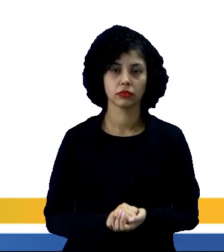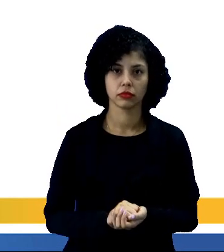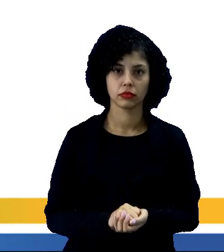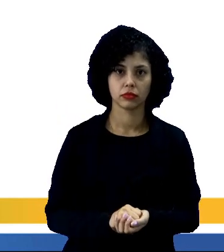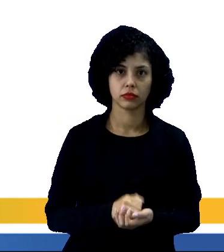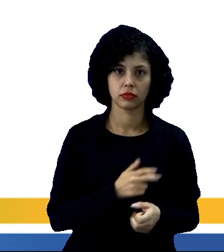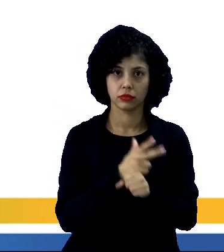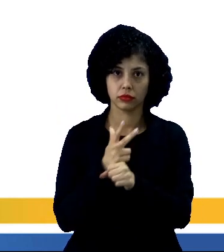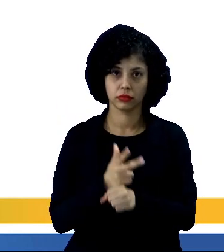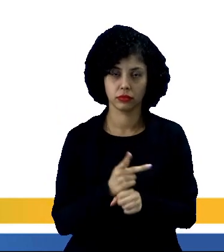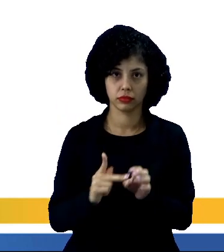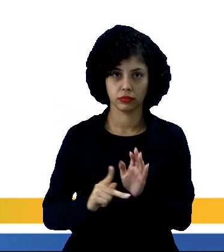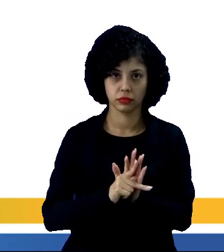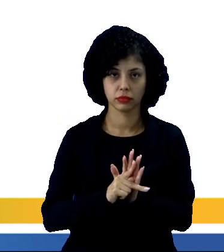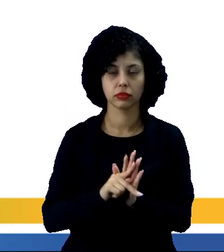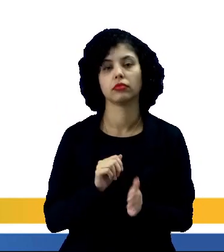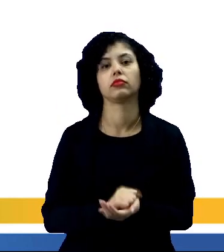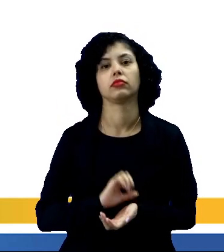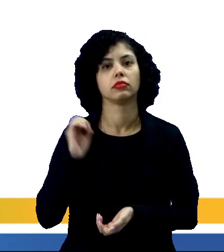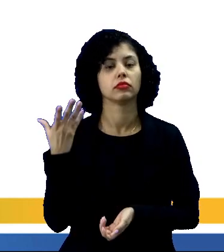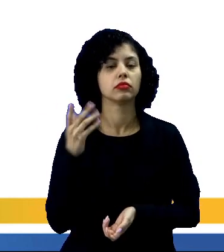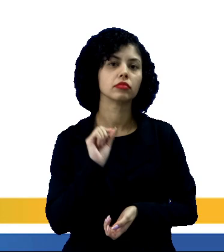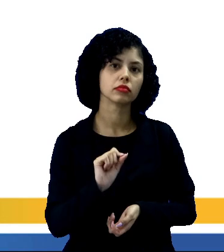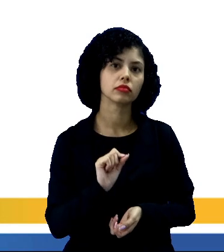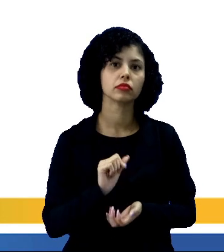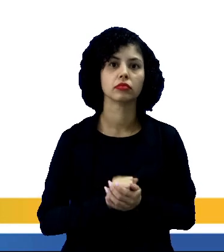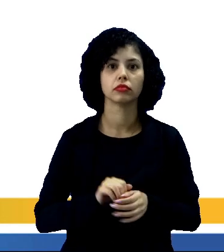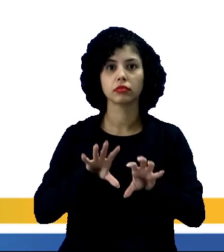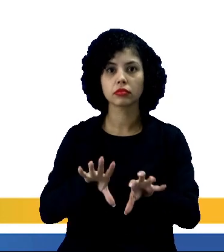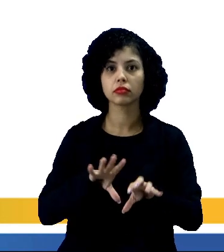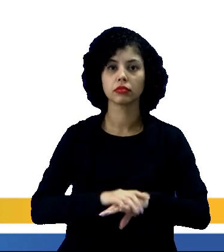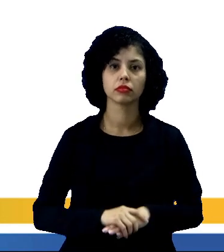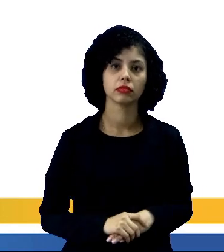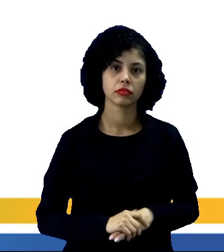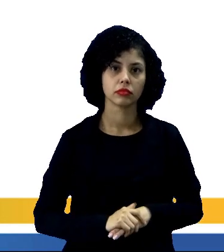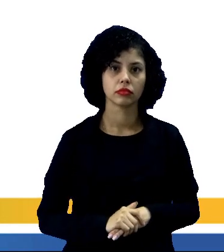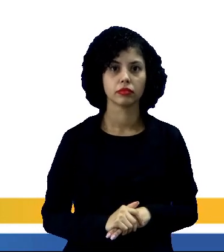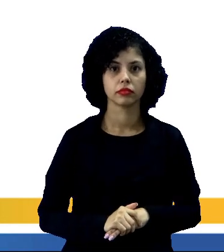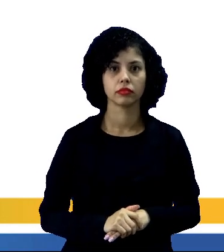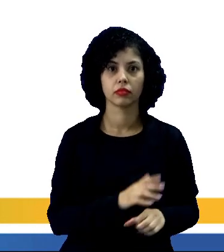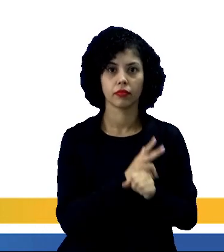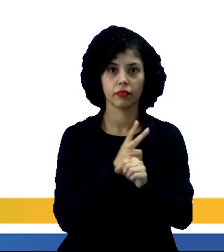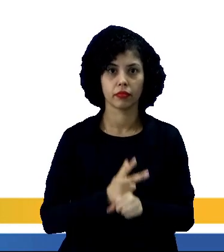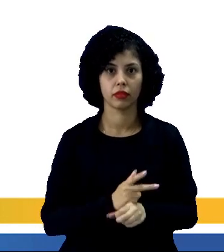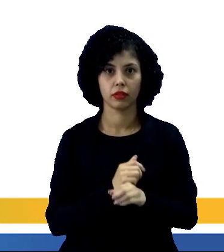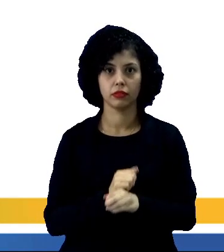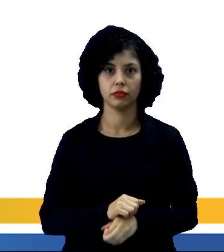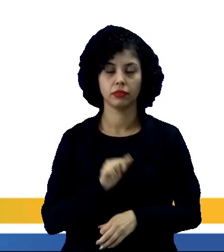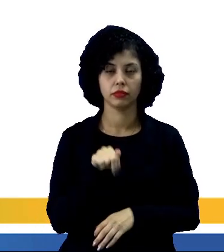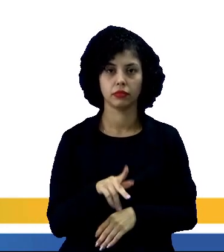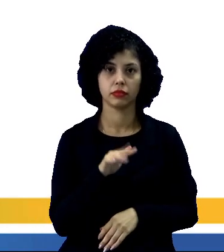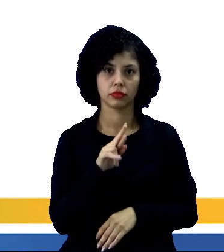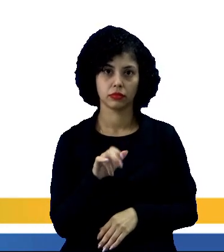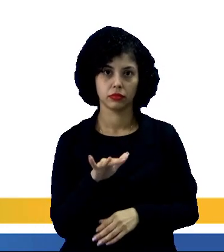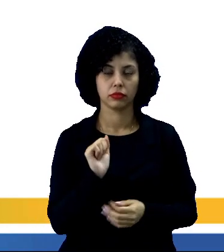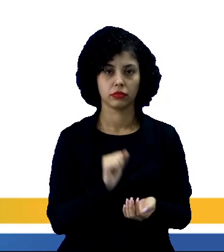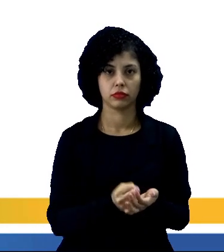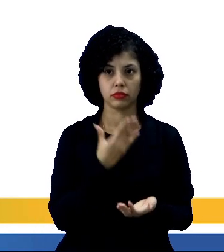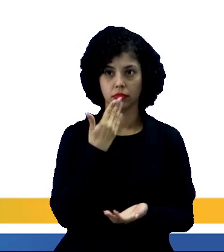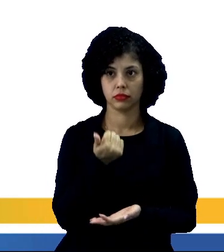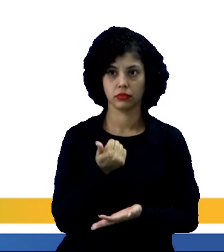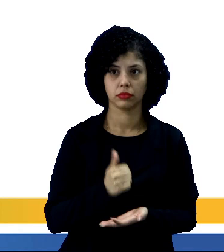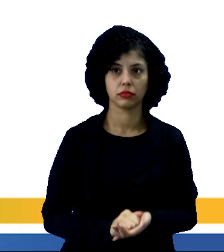Então, a gravação em si, ela ocorre desta forma, né? A gravação analógica,